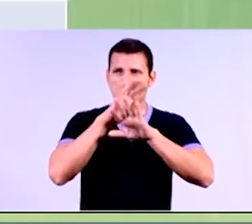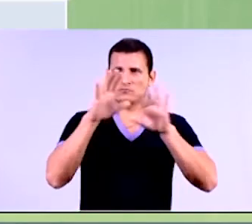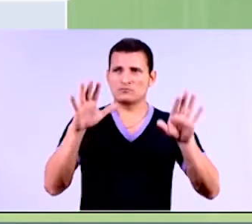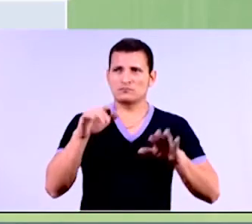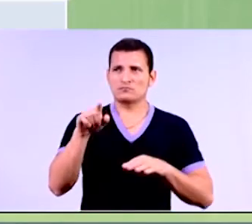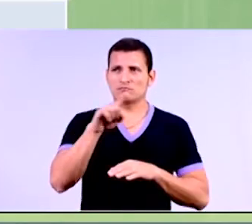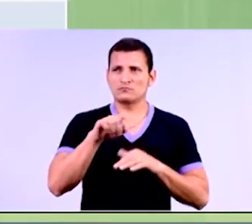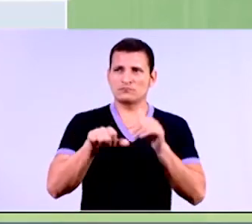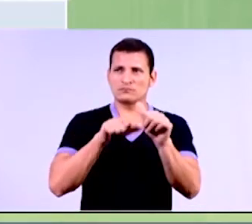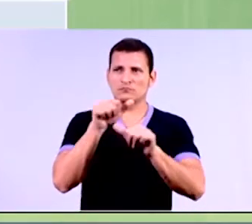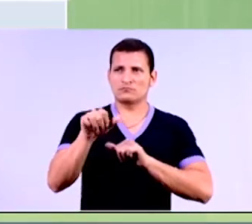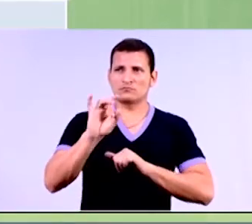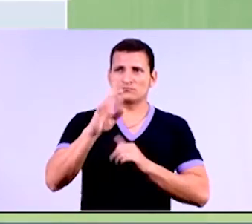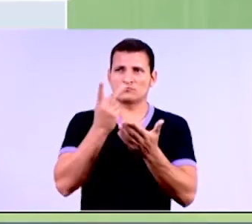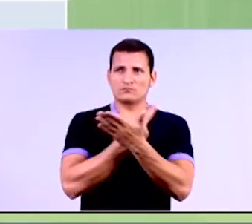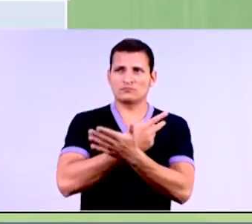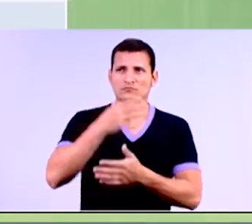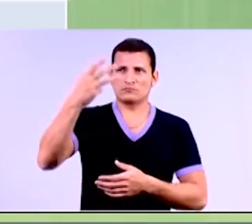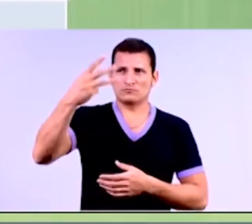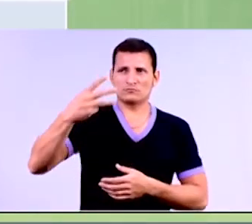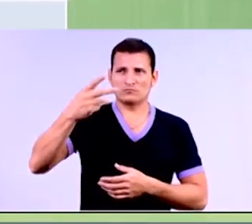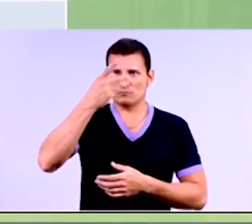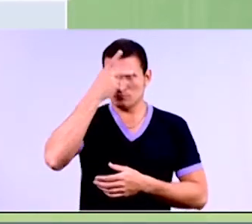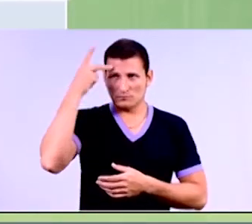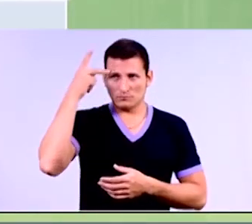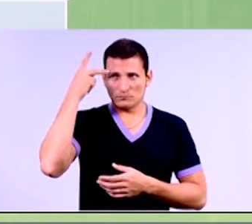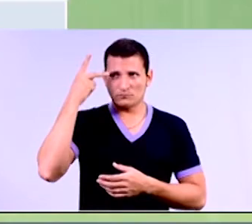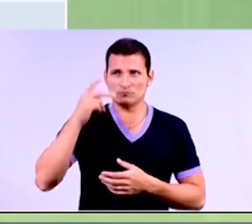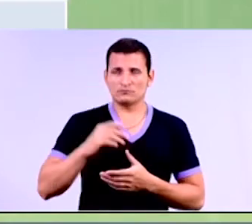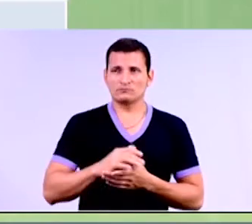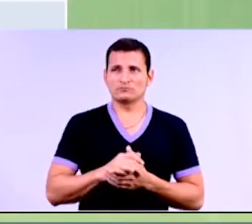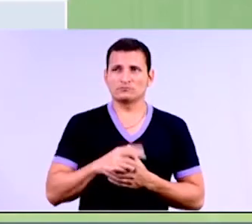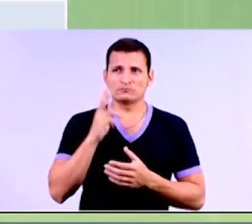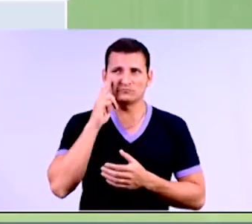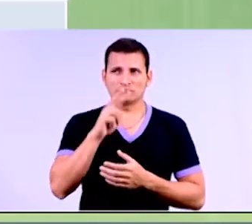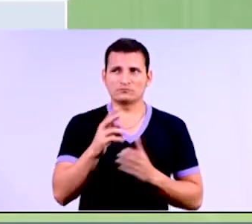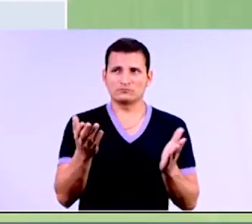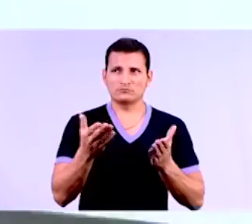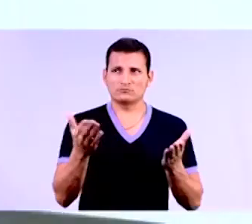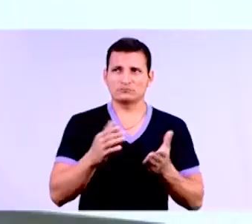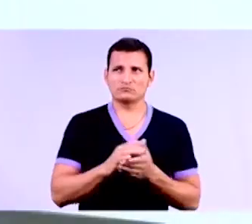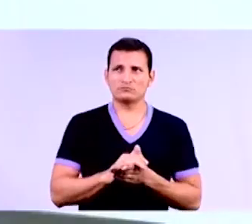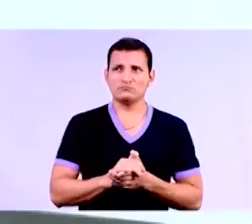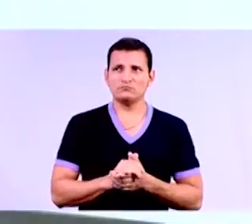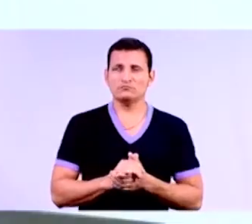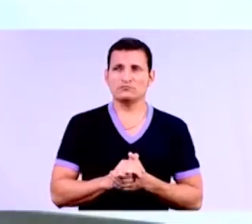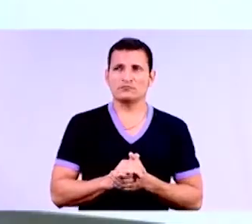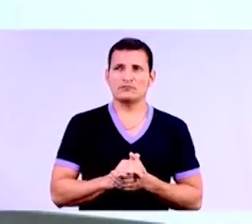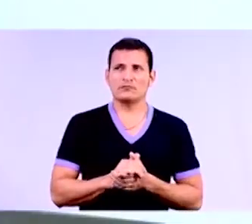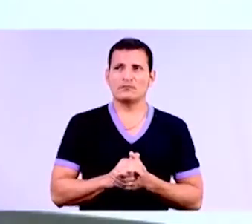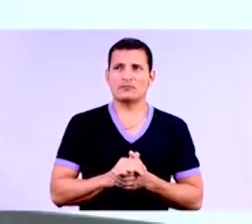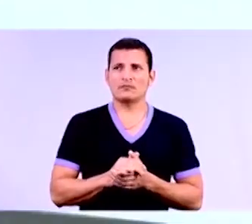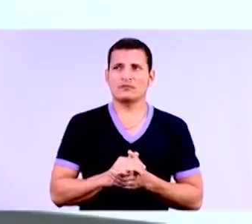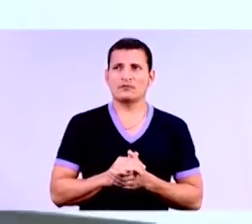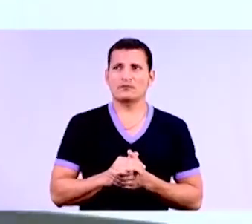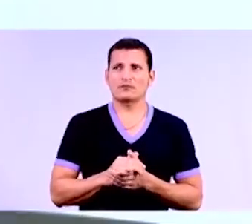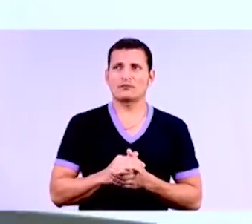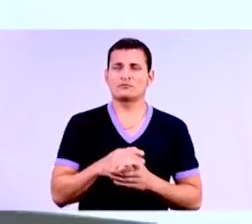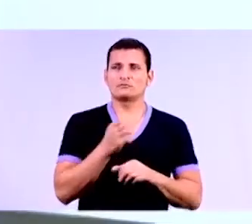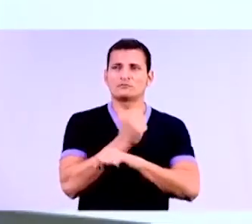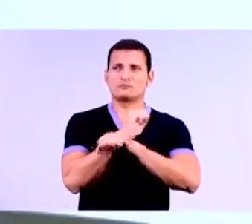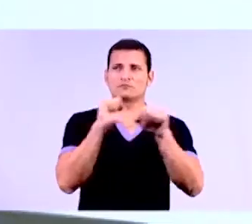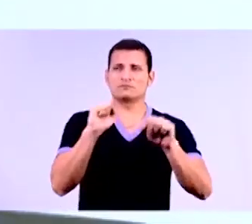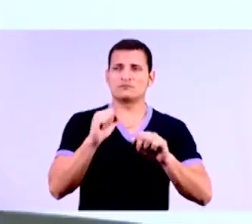essa alteração que só acontece na terceira pessoa. Nós vamos ver agora a forma negativa